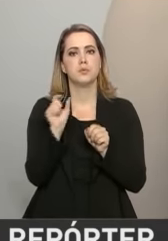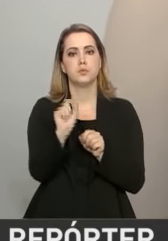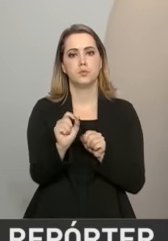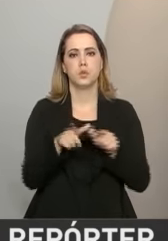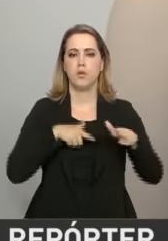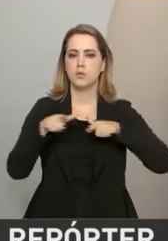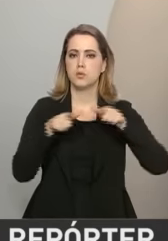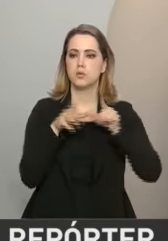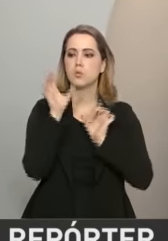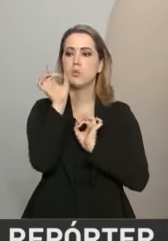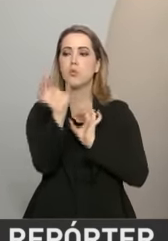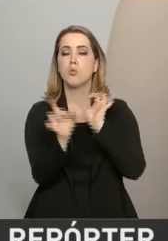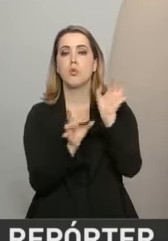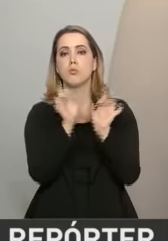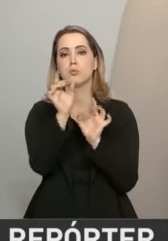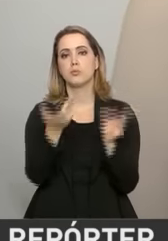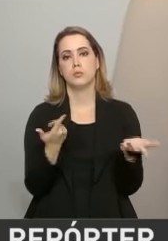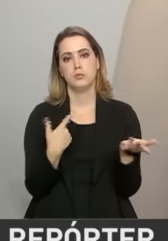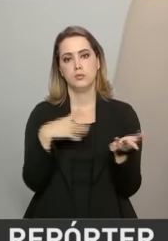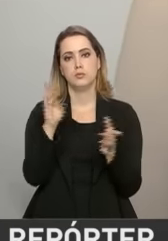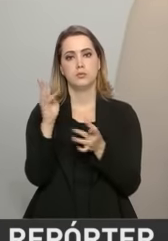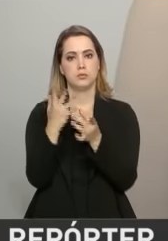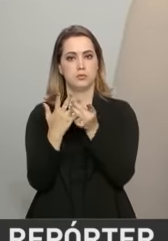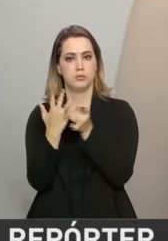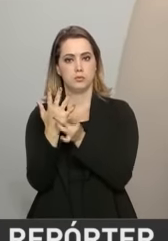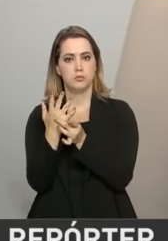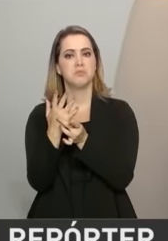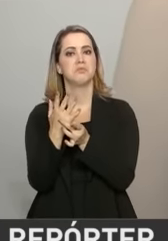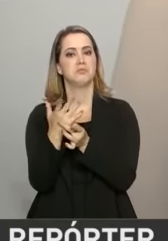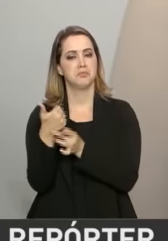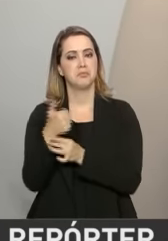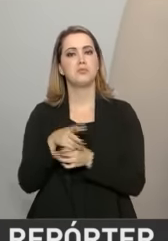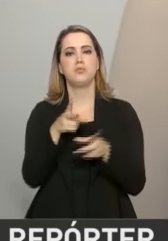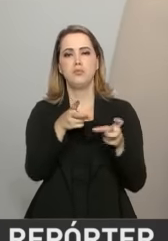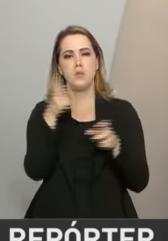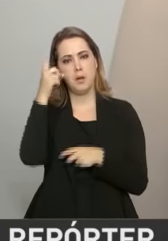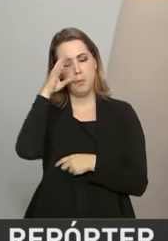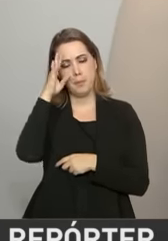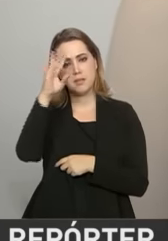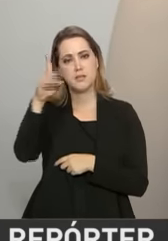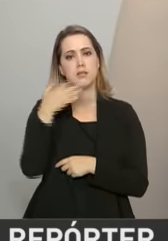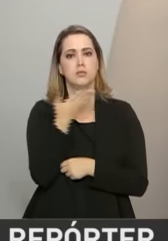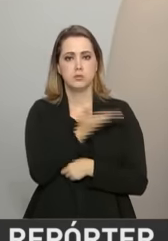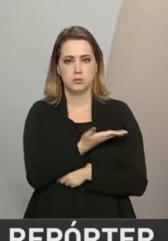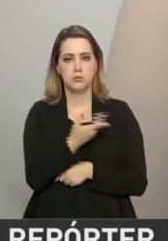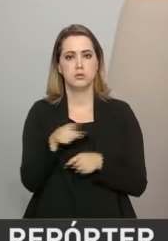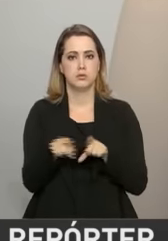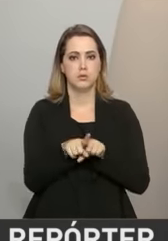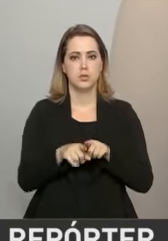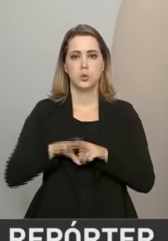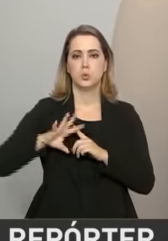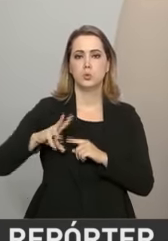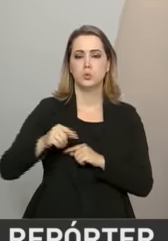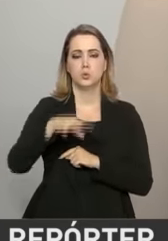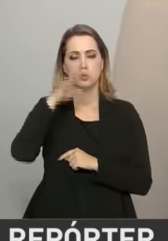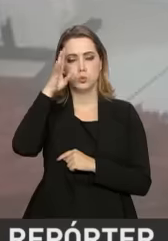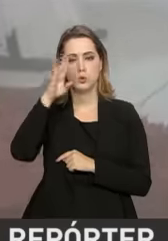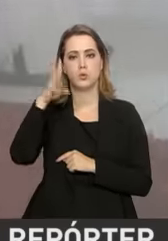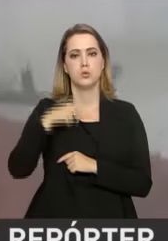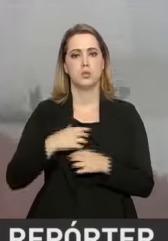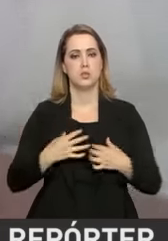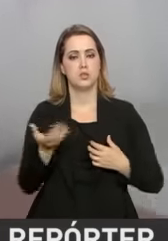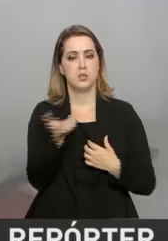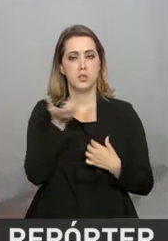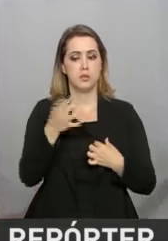especializado para elas, com a cara delas, do jeito delas, com tudo que elas sempre sonharam no vestido delas.